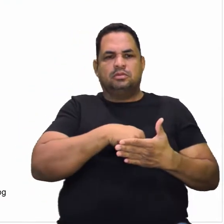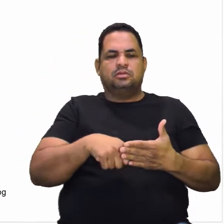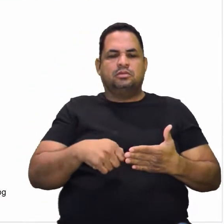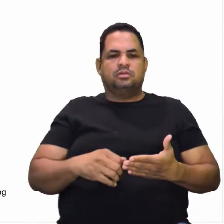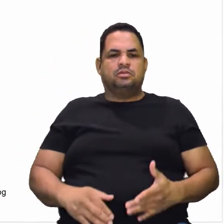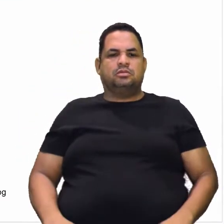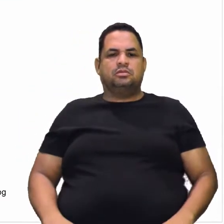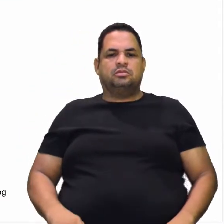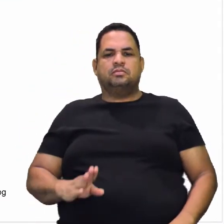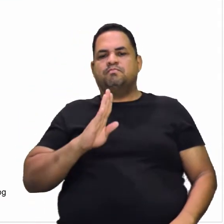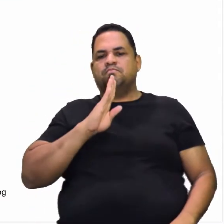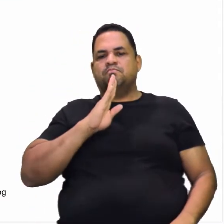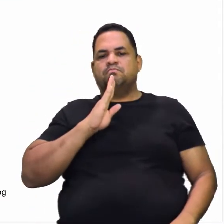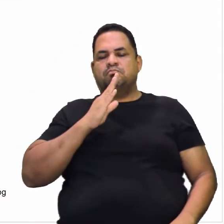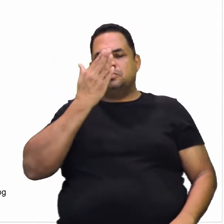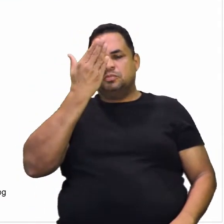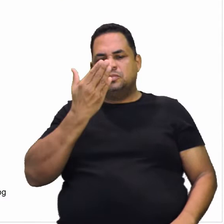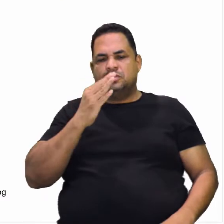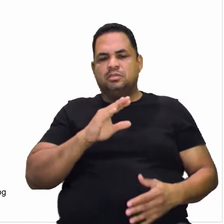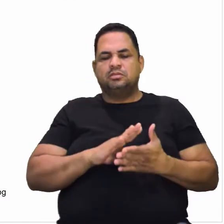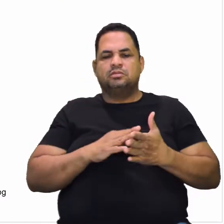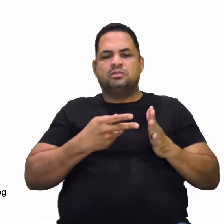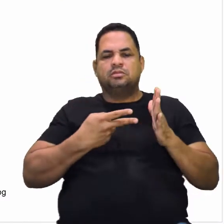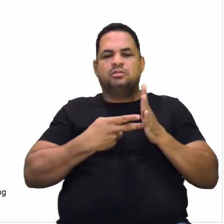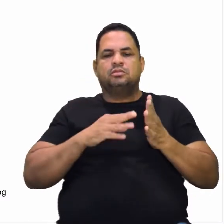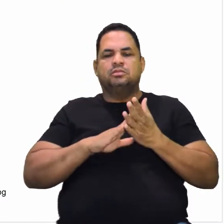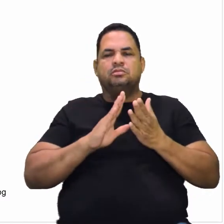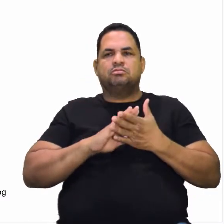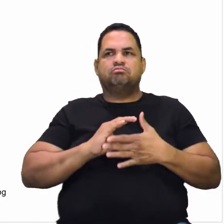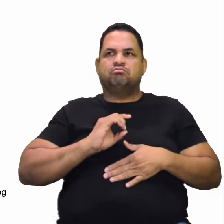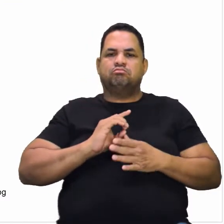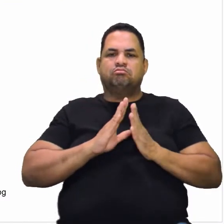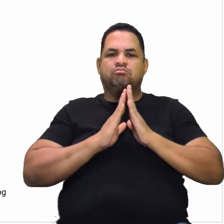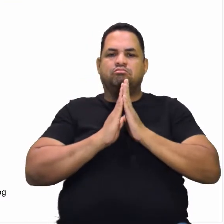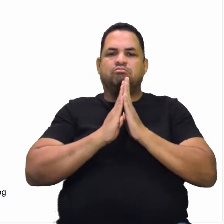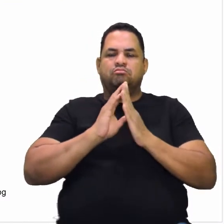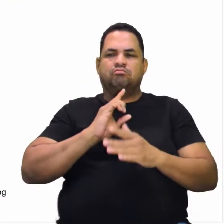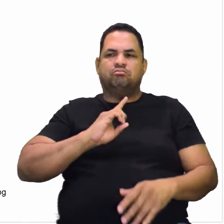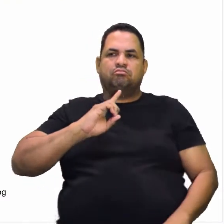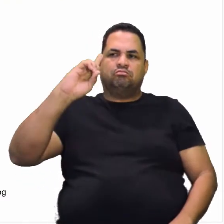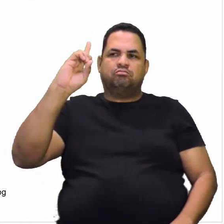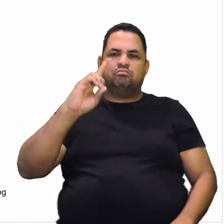eles conhecem esses sinais sagrados, chamados hieróglifos.